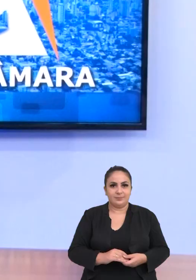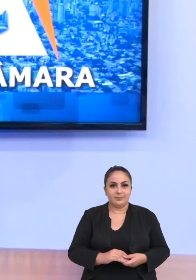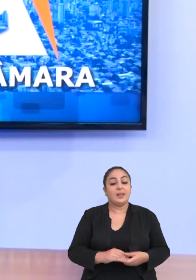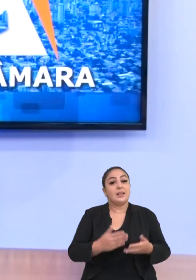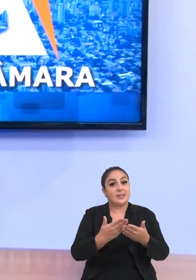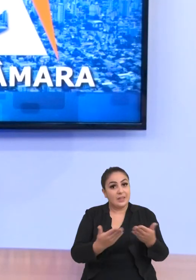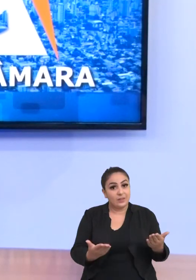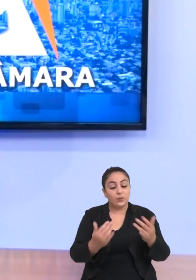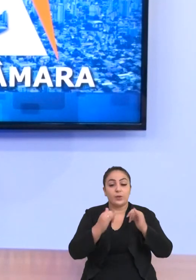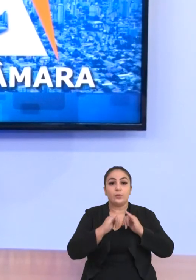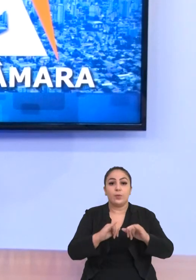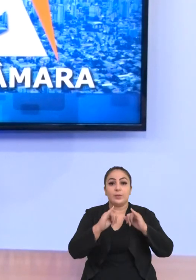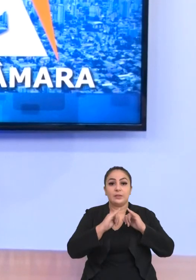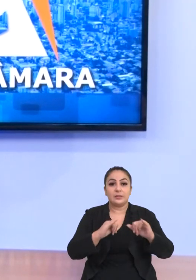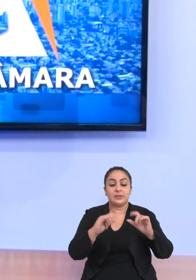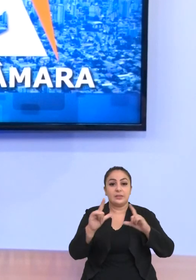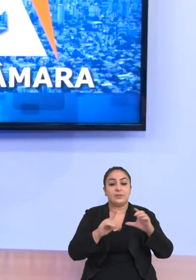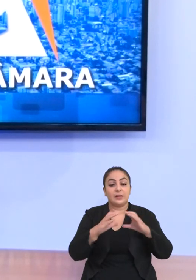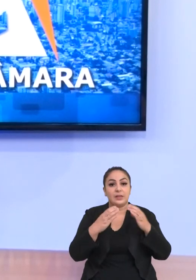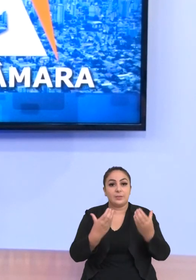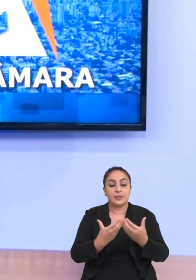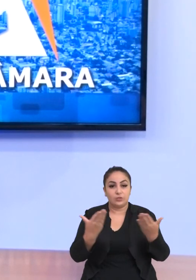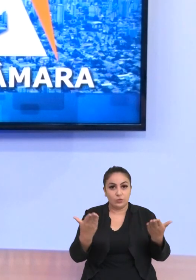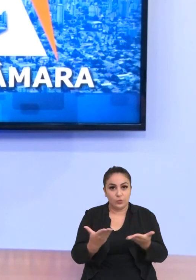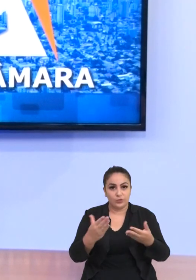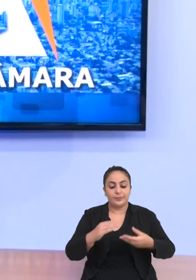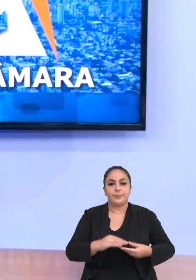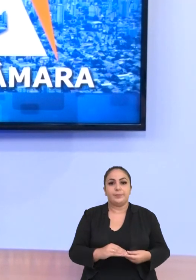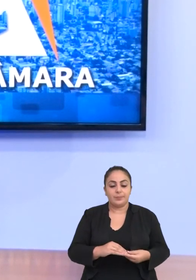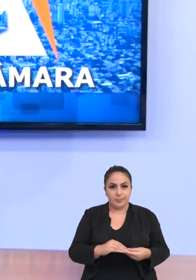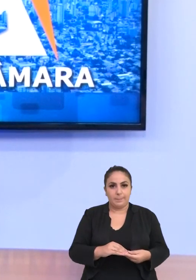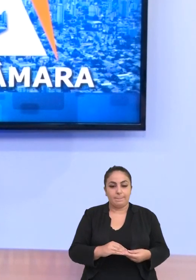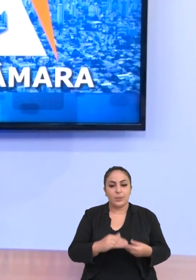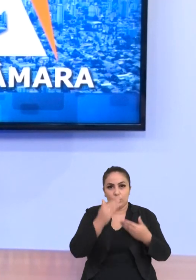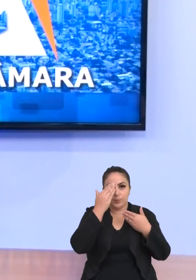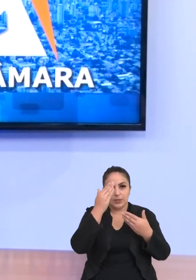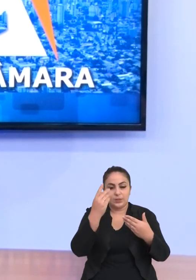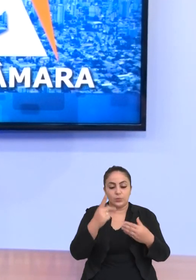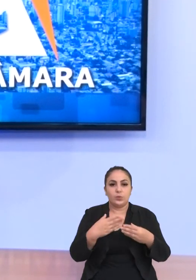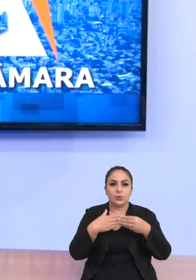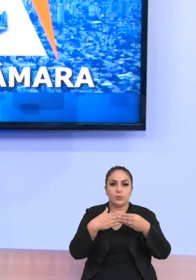contágio. E estas foram as informações do Jornal da Câmara de hoje.